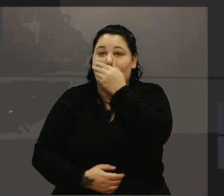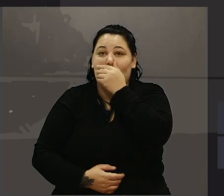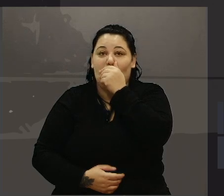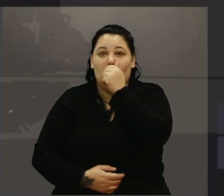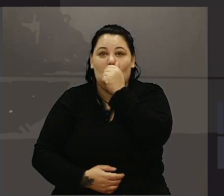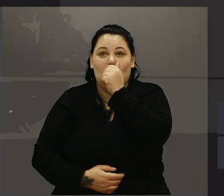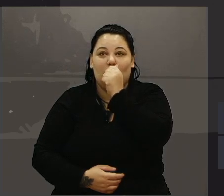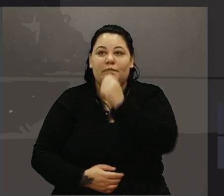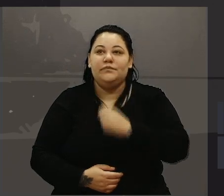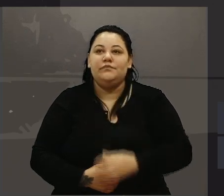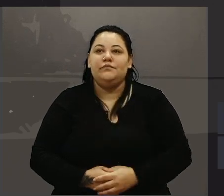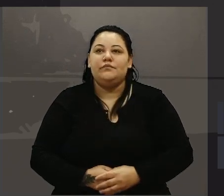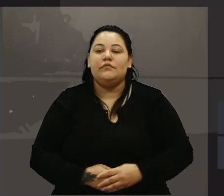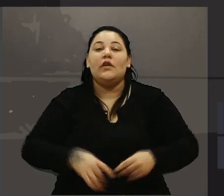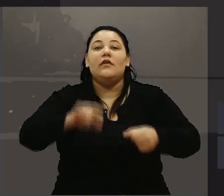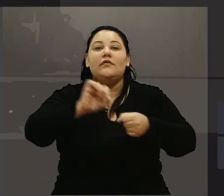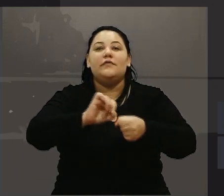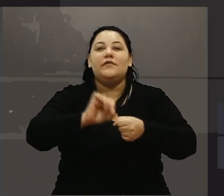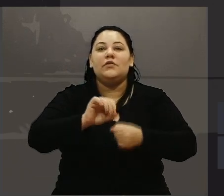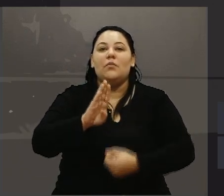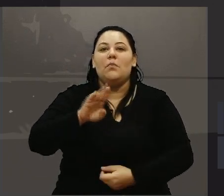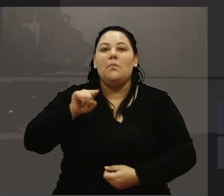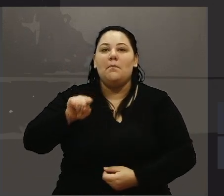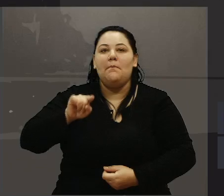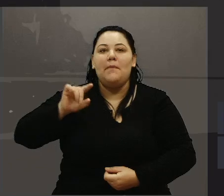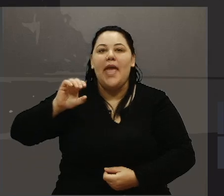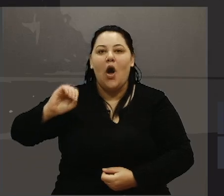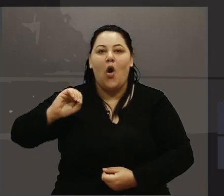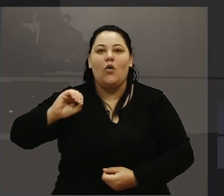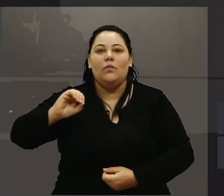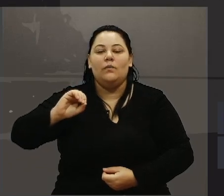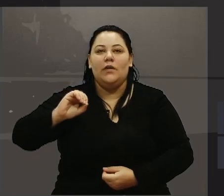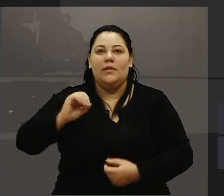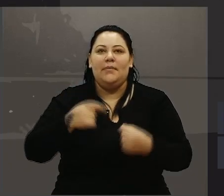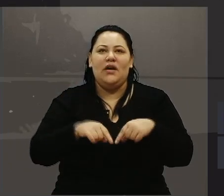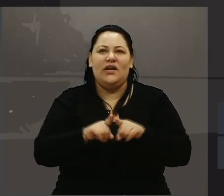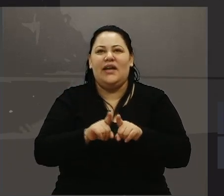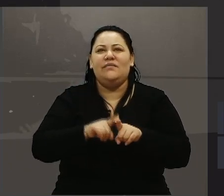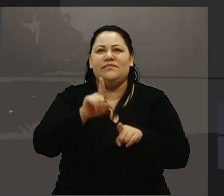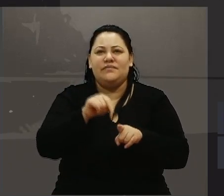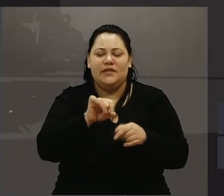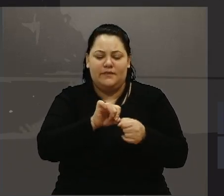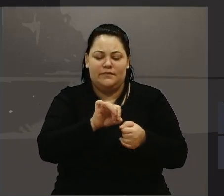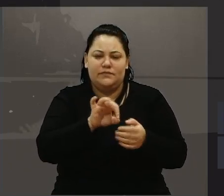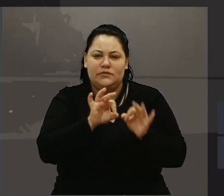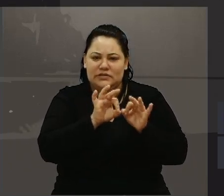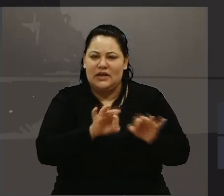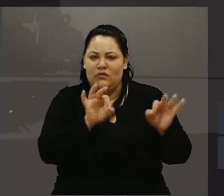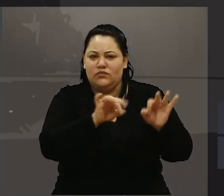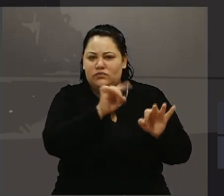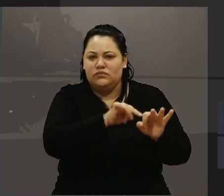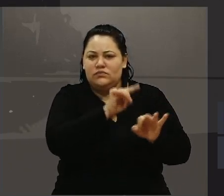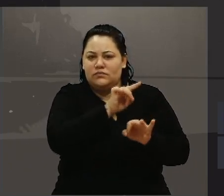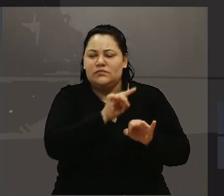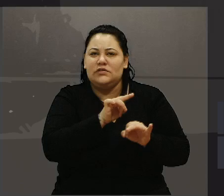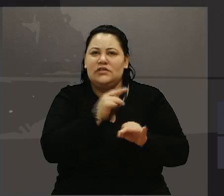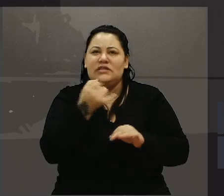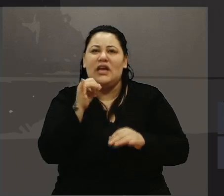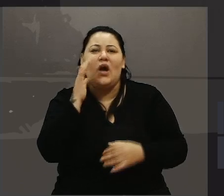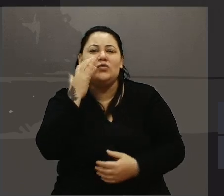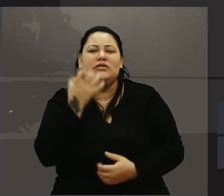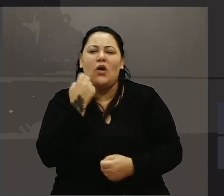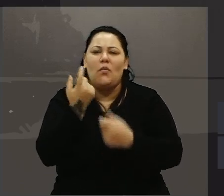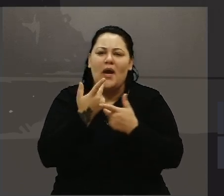Segura aí. Fiz uma ocorrência ontem. Fiz uma ocorrência para ficar o registro. Se vier a acontecer alguma coisa, cair em cima de um carro,